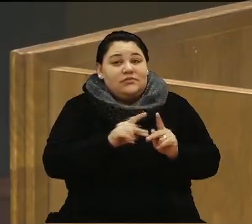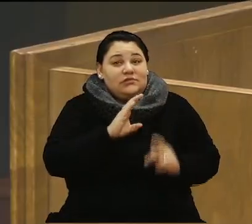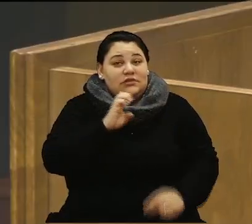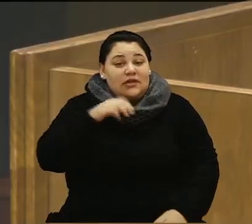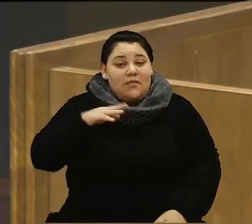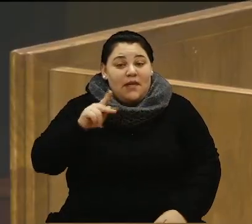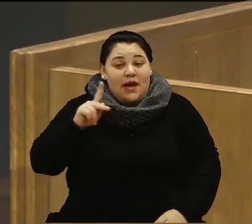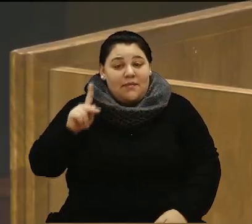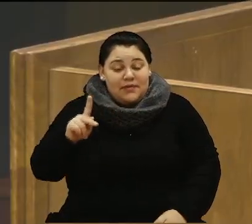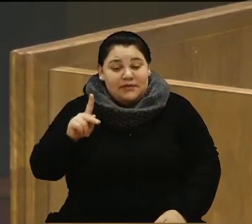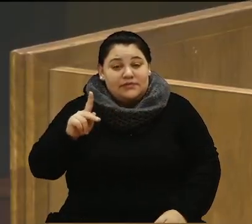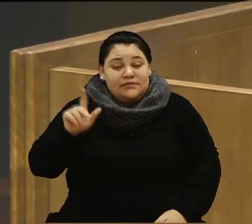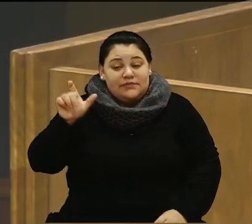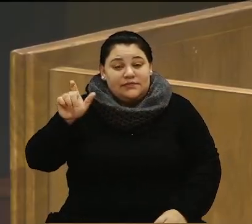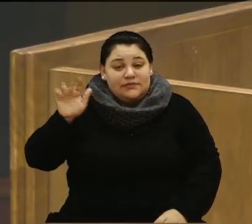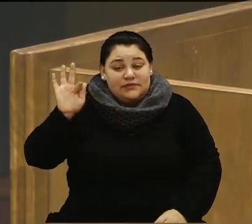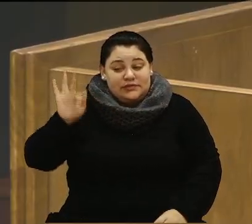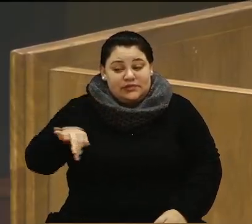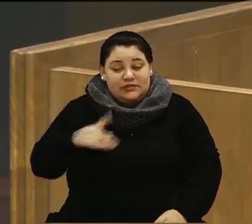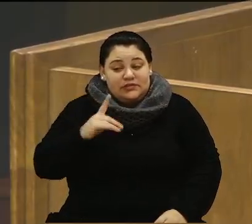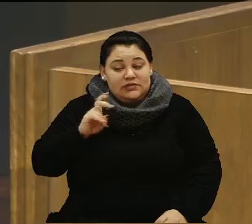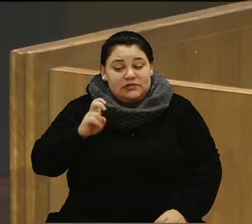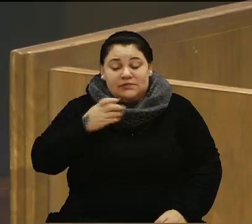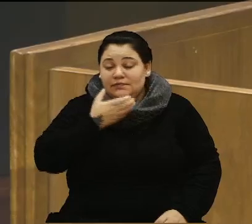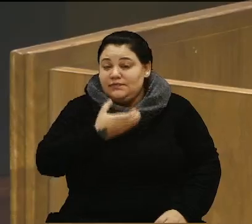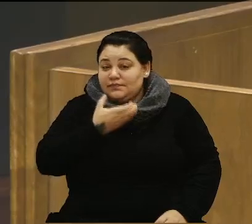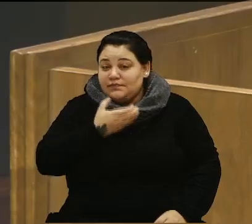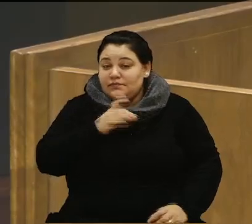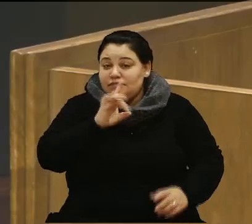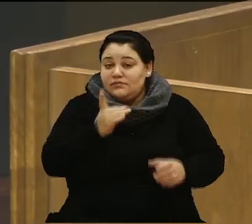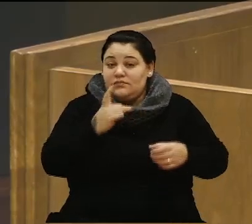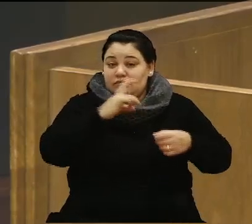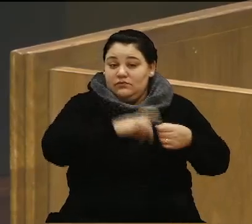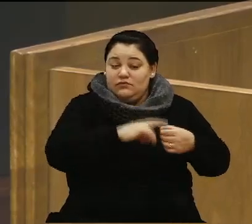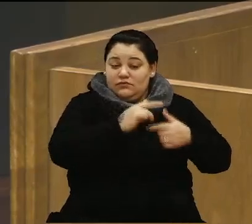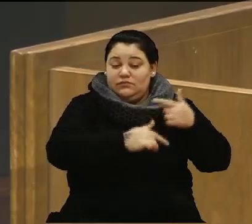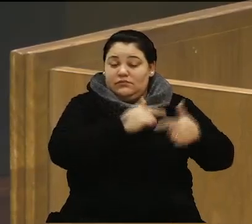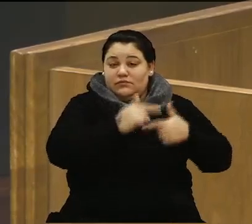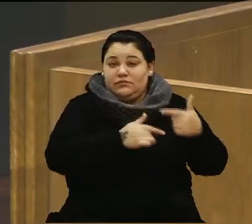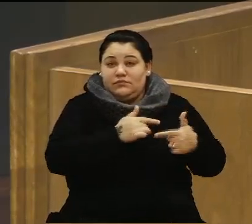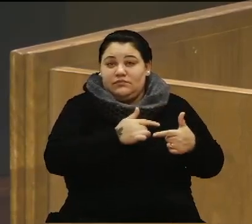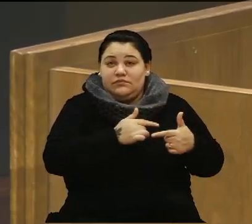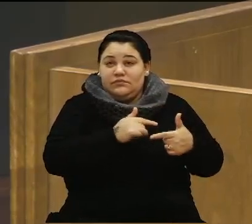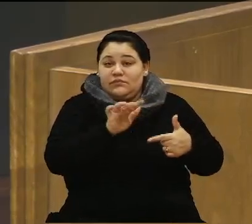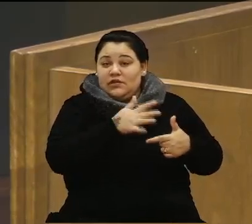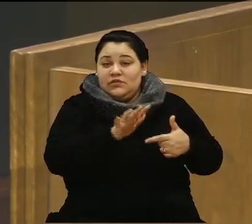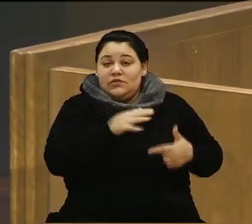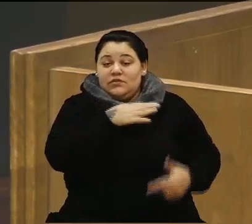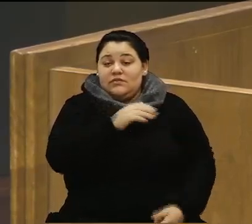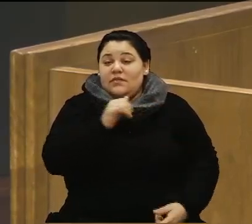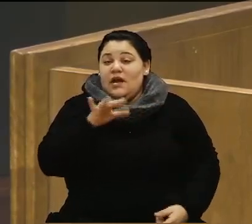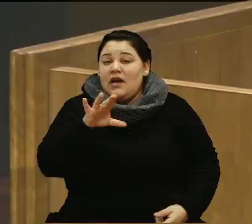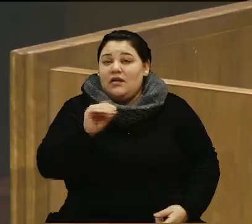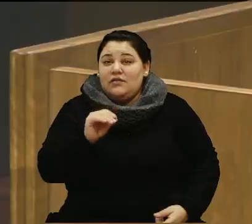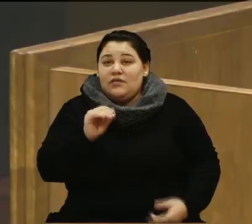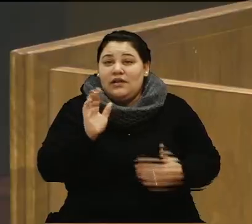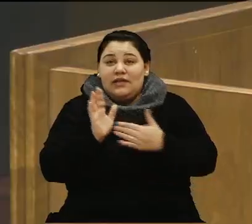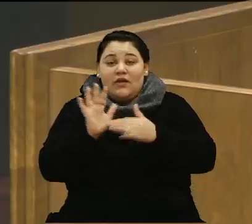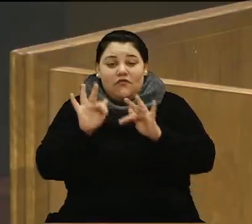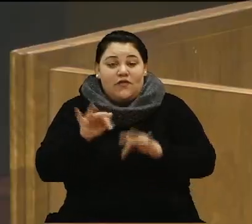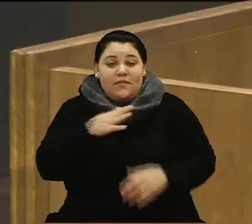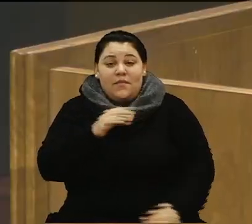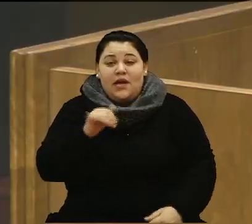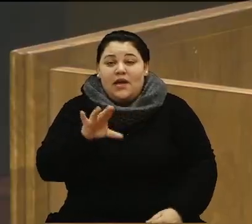terminou o atendimento em dezembro, 15 de dezembro, e só voltou a funcionar meados de maio, e até o final de maio tinha